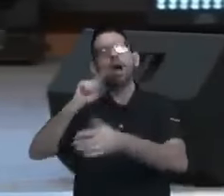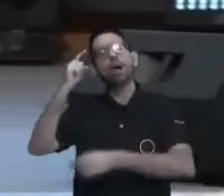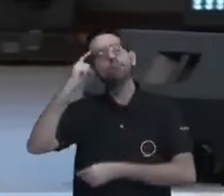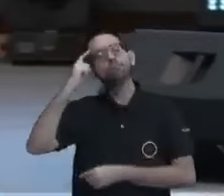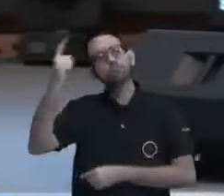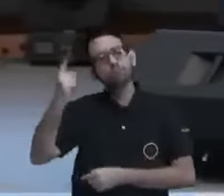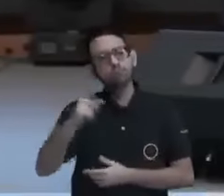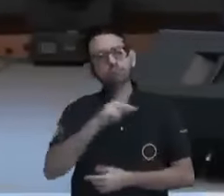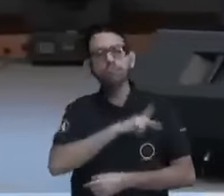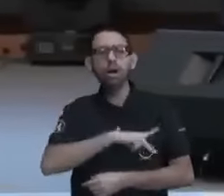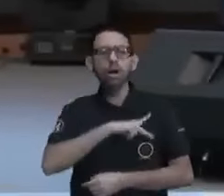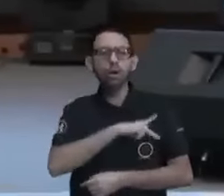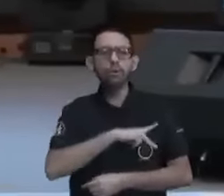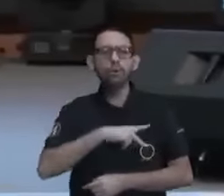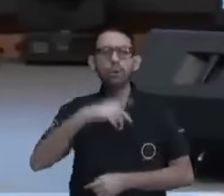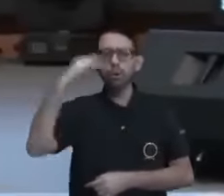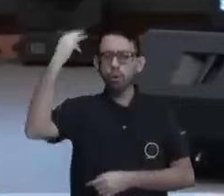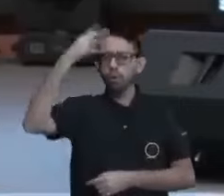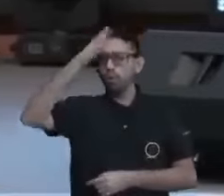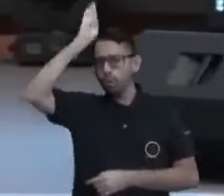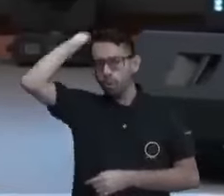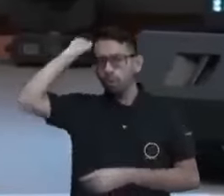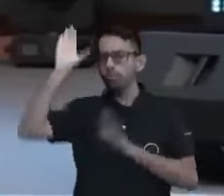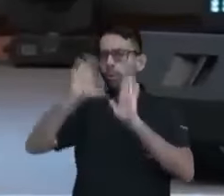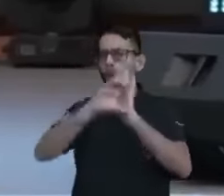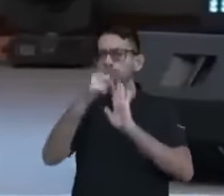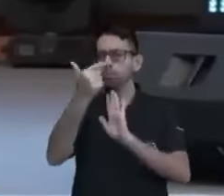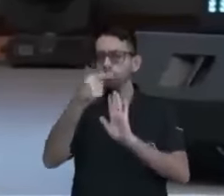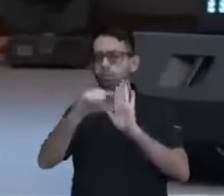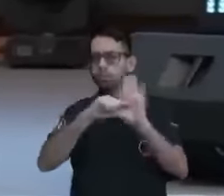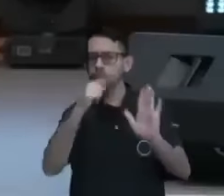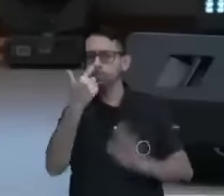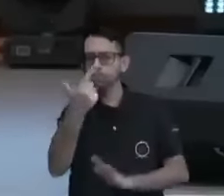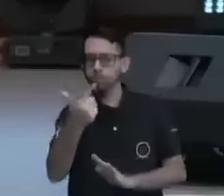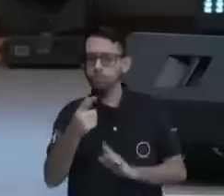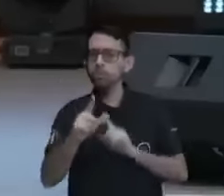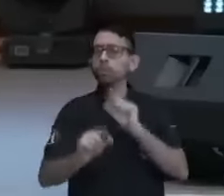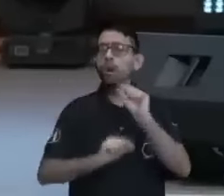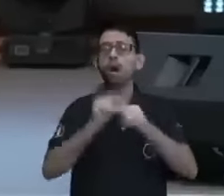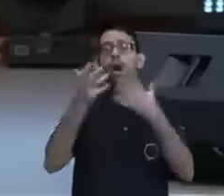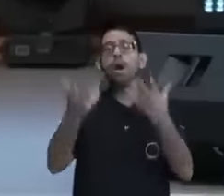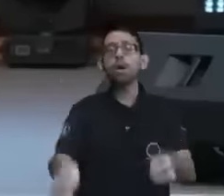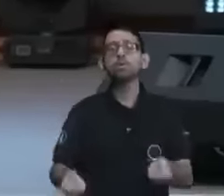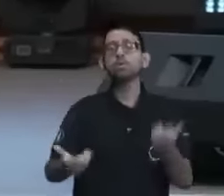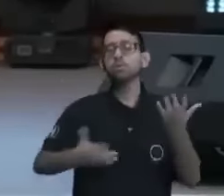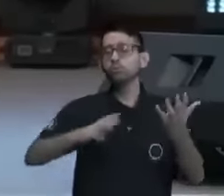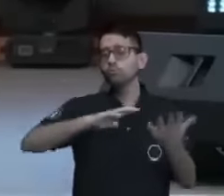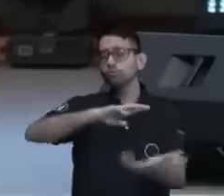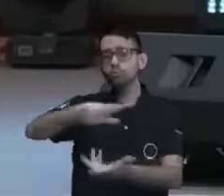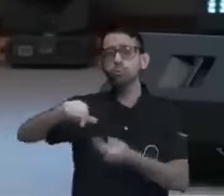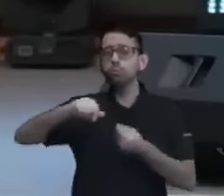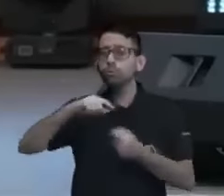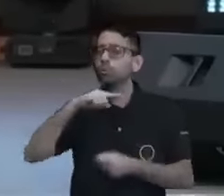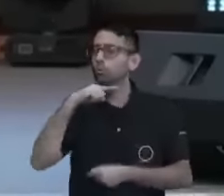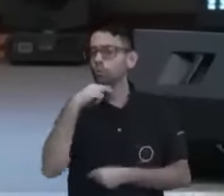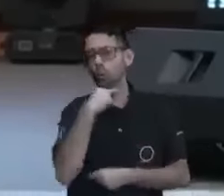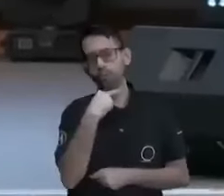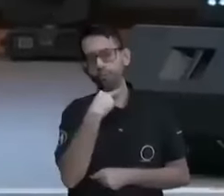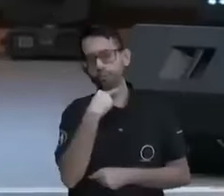12:2 diz não vos conformeis com este mundo mas transformai-vos pela renovação do vosso